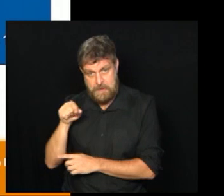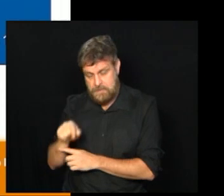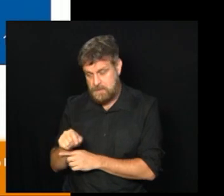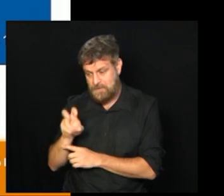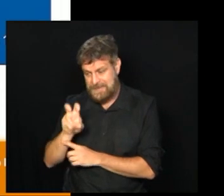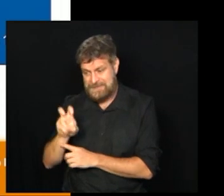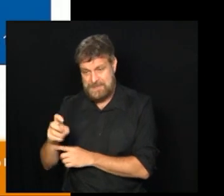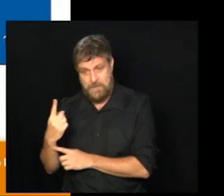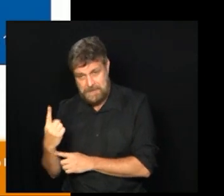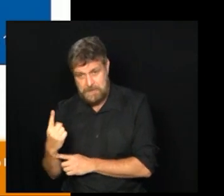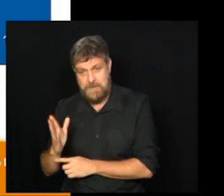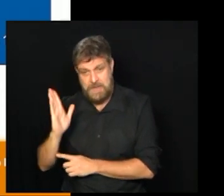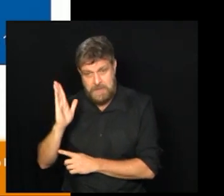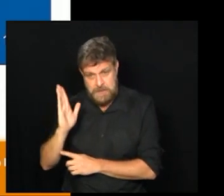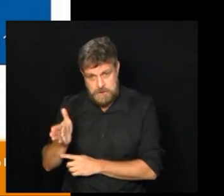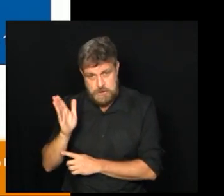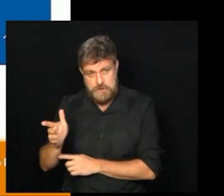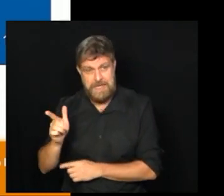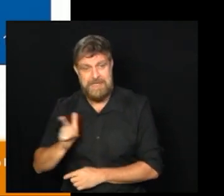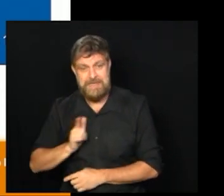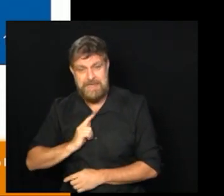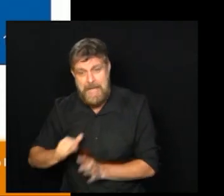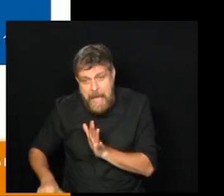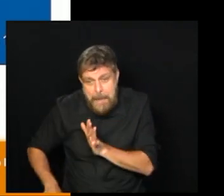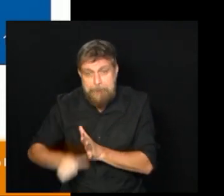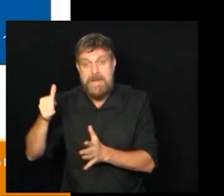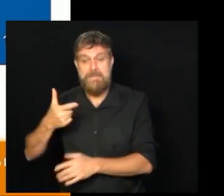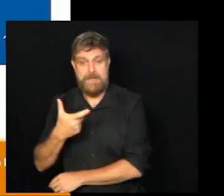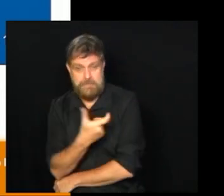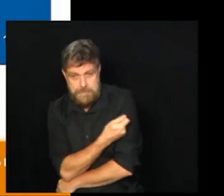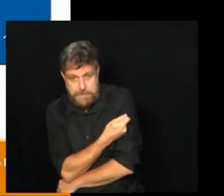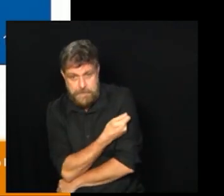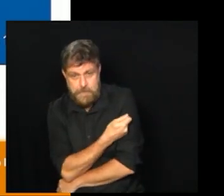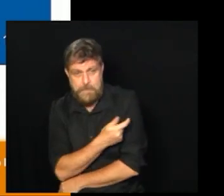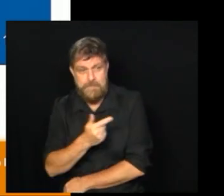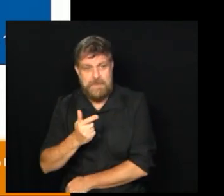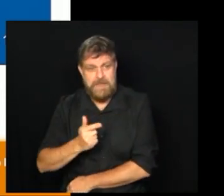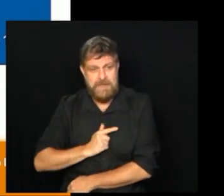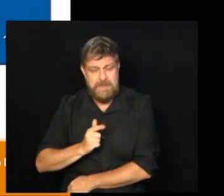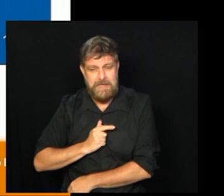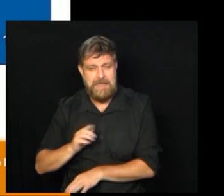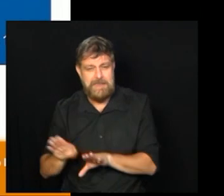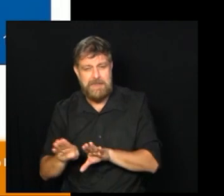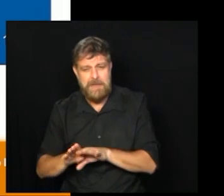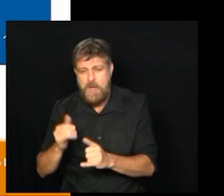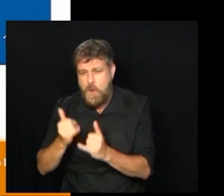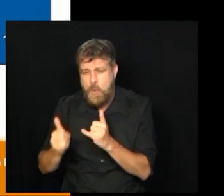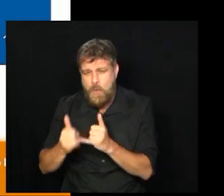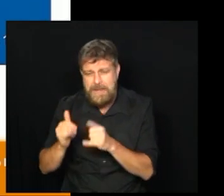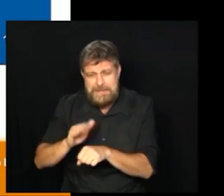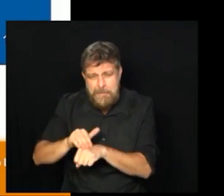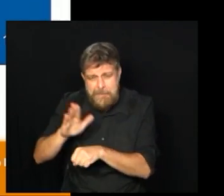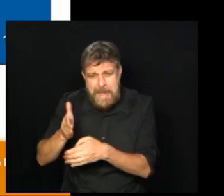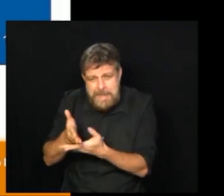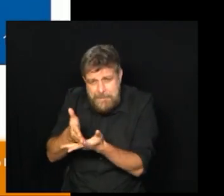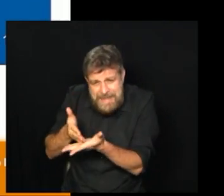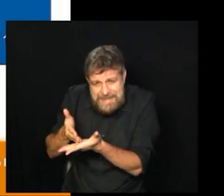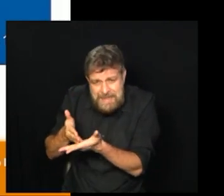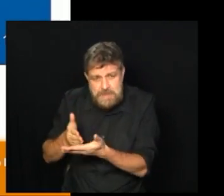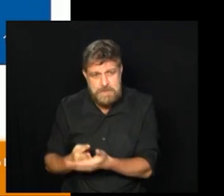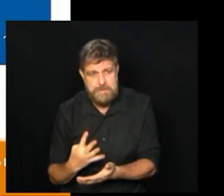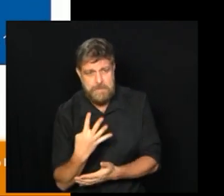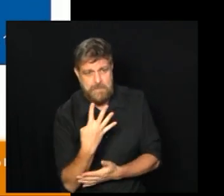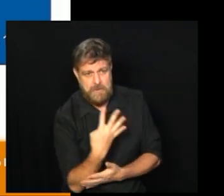824.551 pessoas que tomaram a primeira dose. Dessas, praticamente um pouco mais da metade,